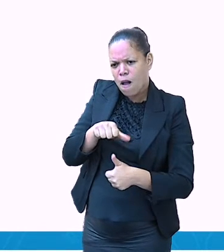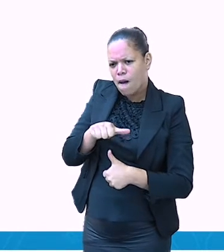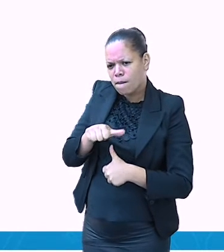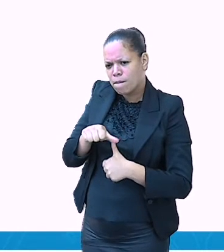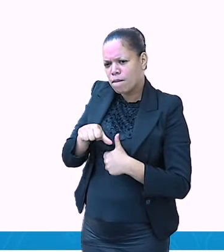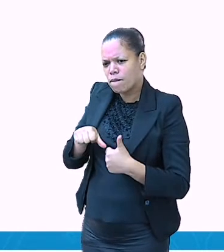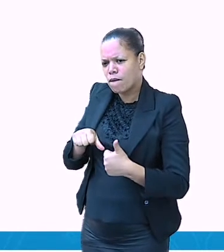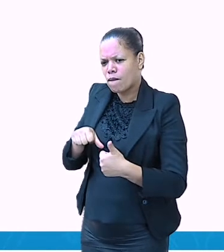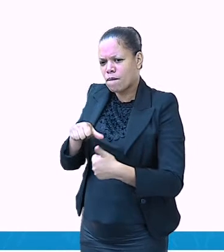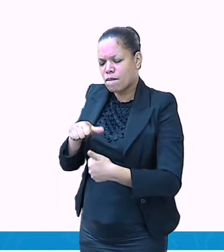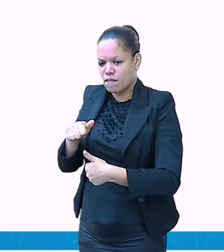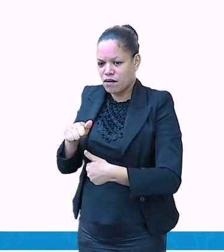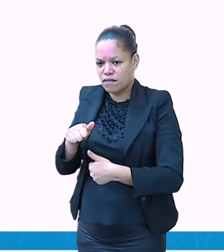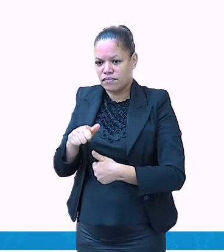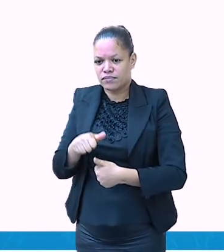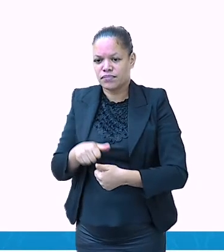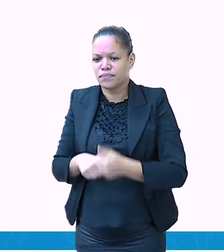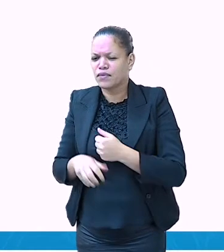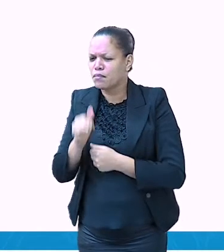uma mutação.